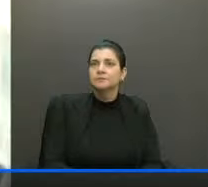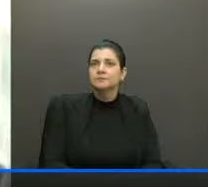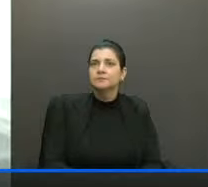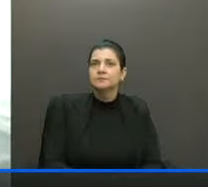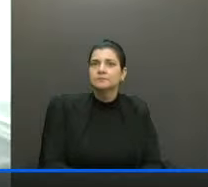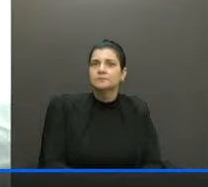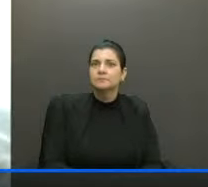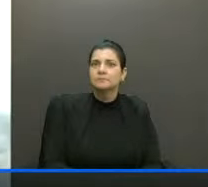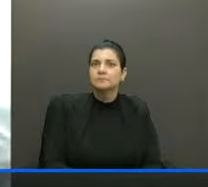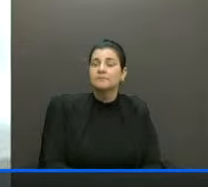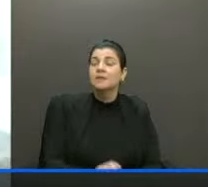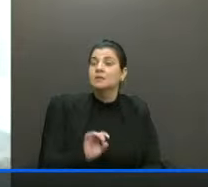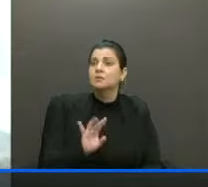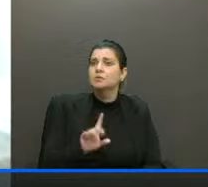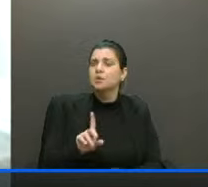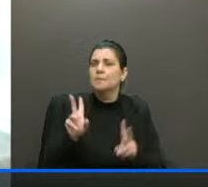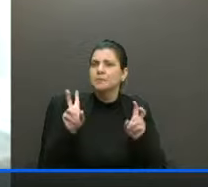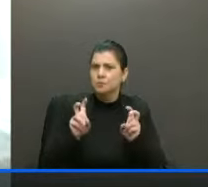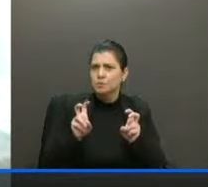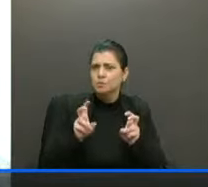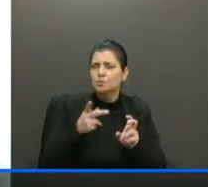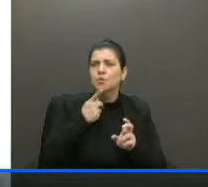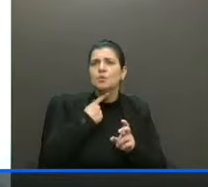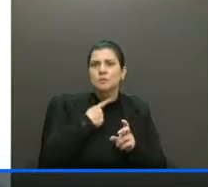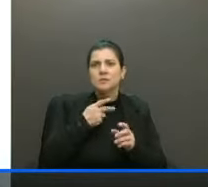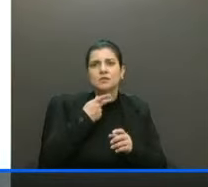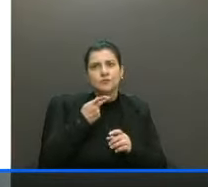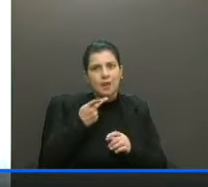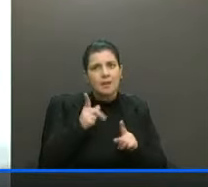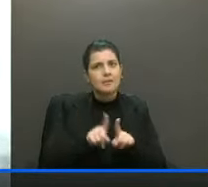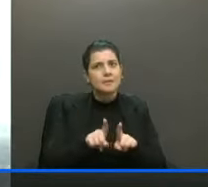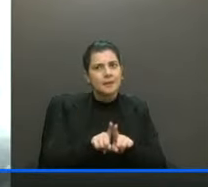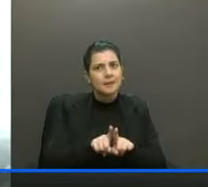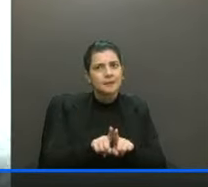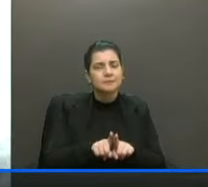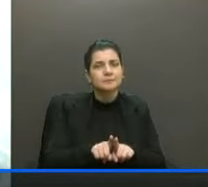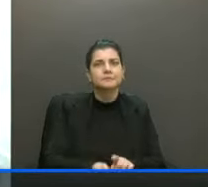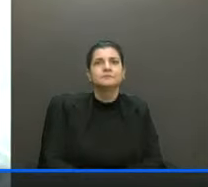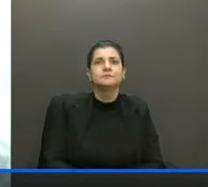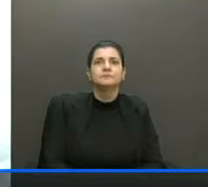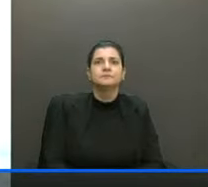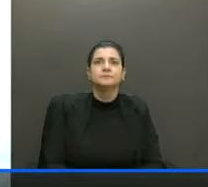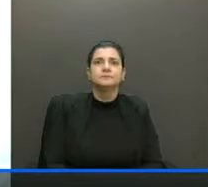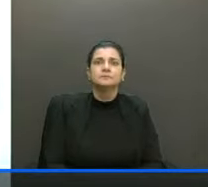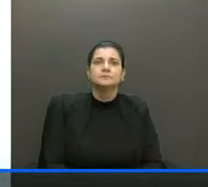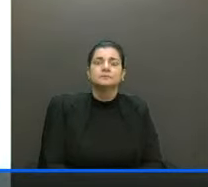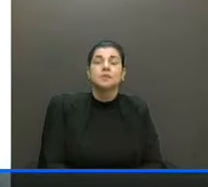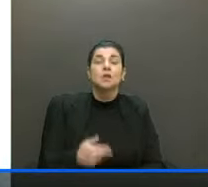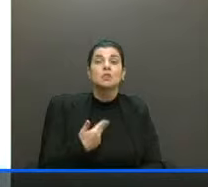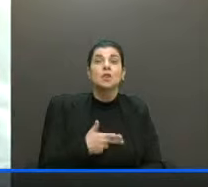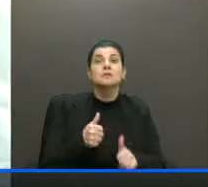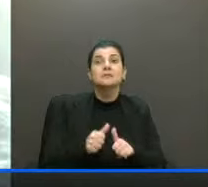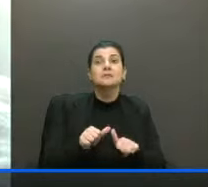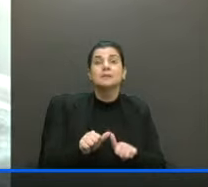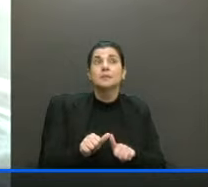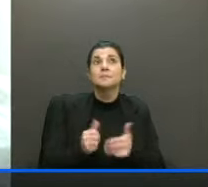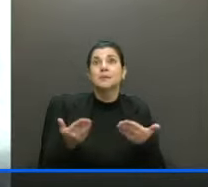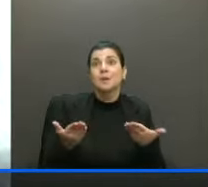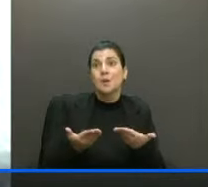deputada, é só mais uma questão que eu gostaria de colocar também, né? A Simone está escrevendo também. Tá, nós estamos num momento